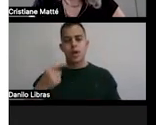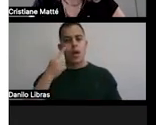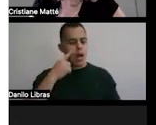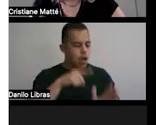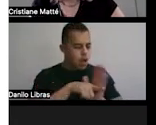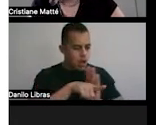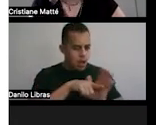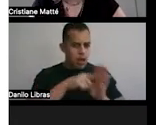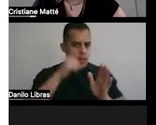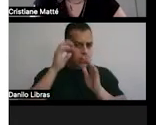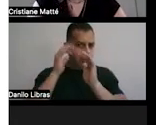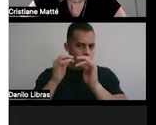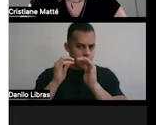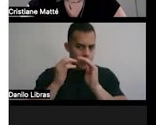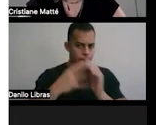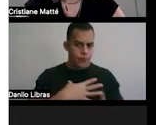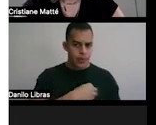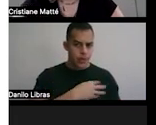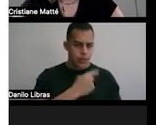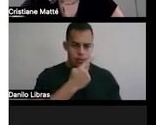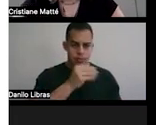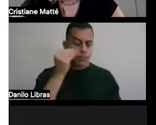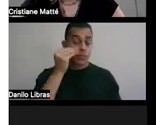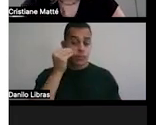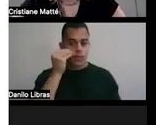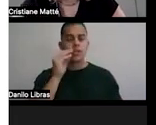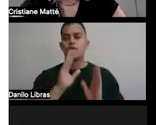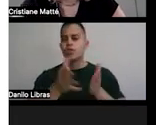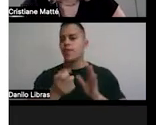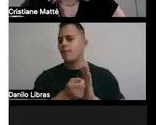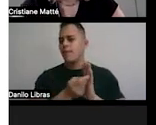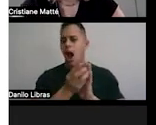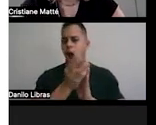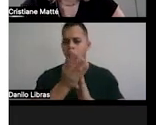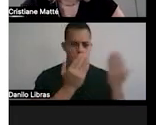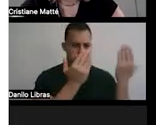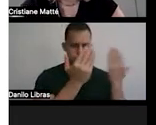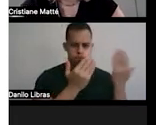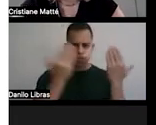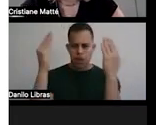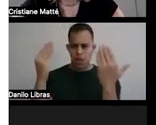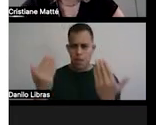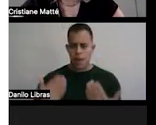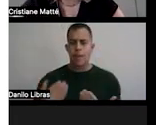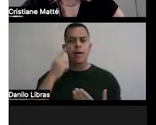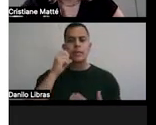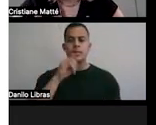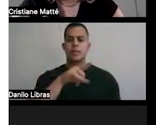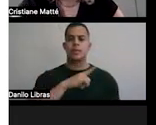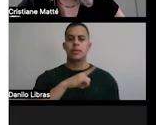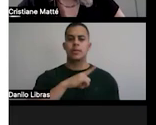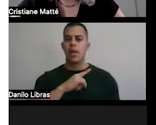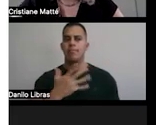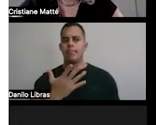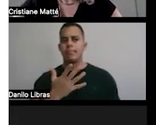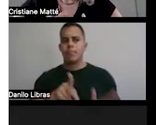desses filhotes e a gente vai avaliar. A gente avaliou vários parâmetros, né, para ver se esse nosso modelo causava algum tipo de toxicidade